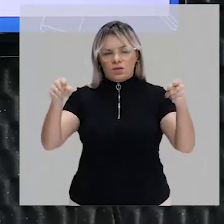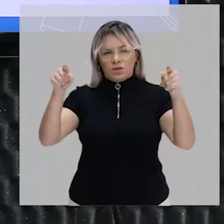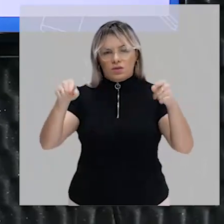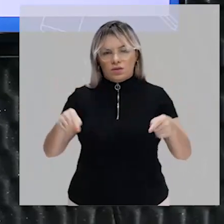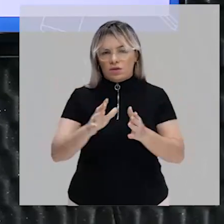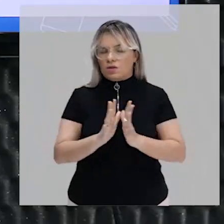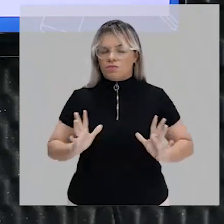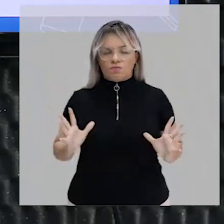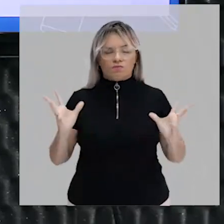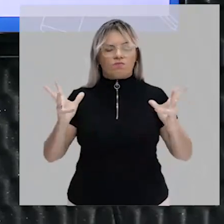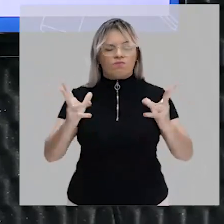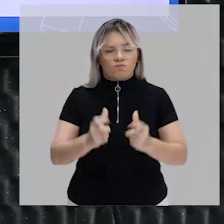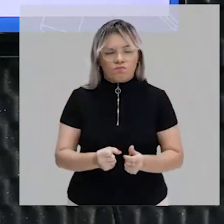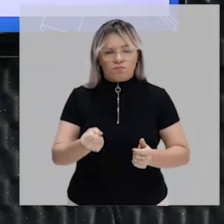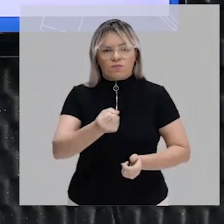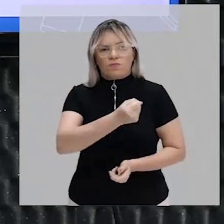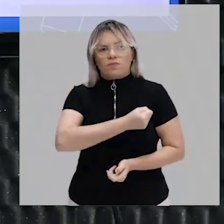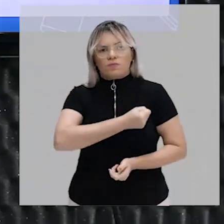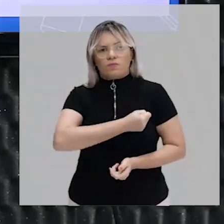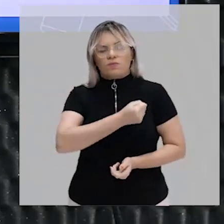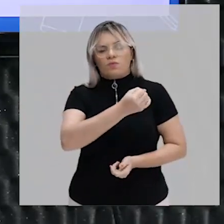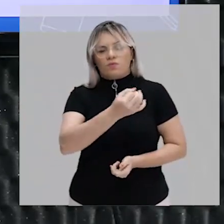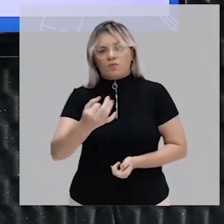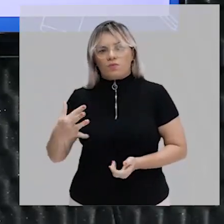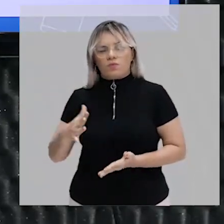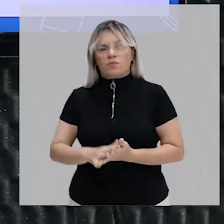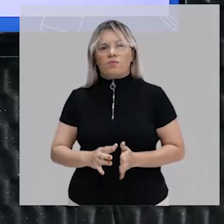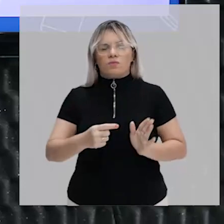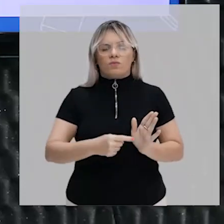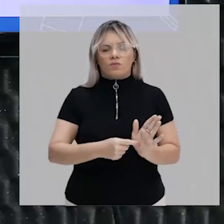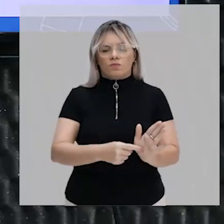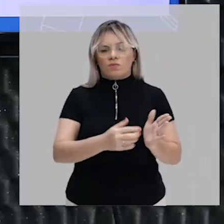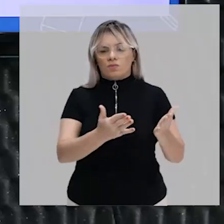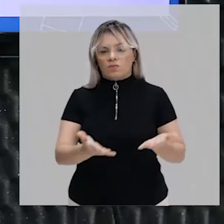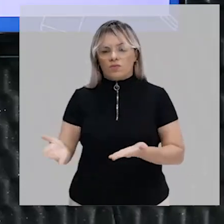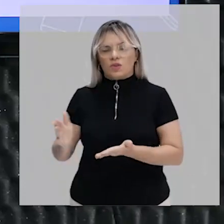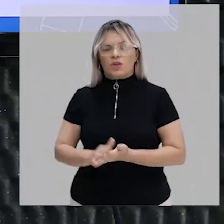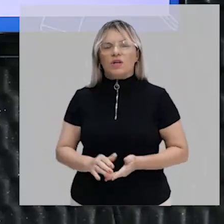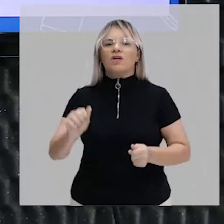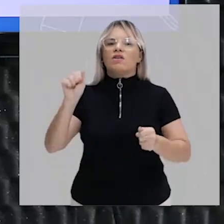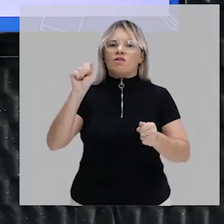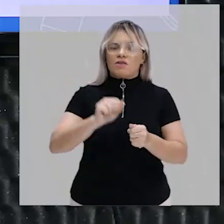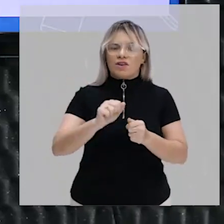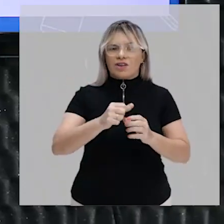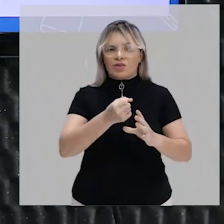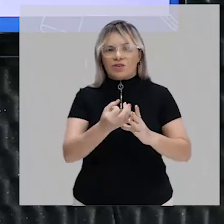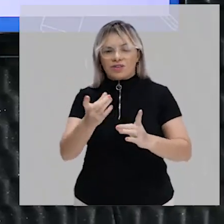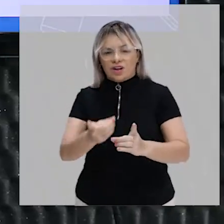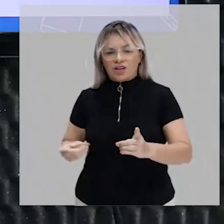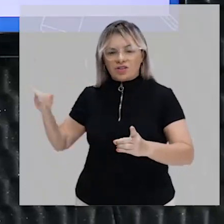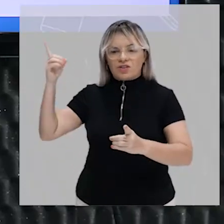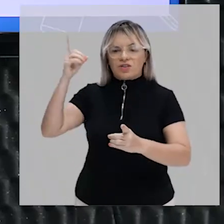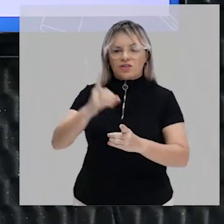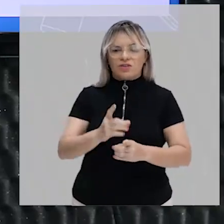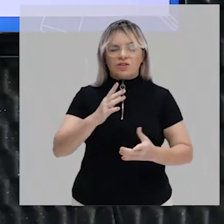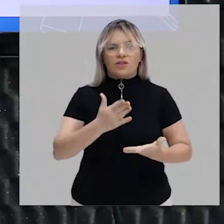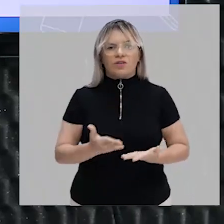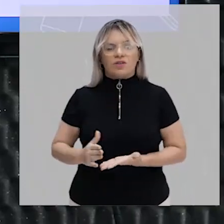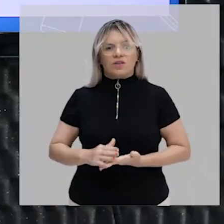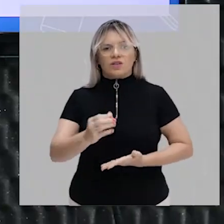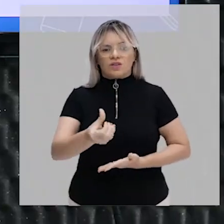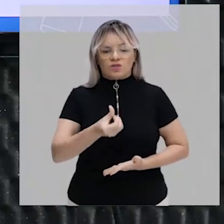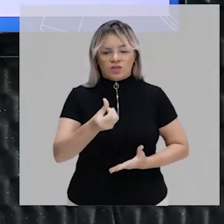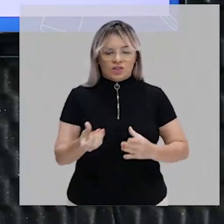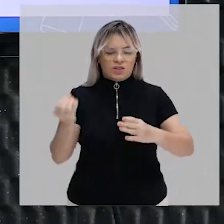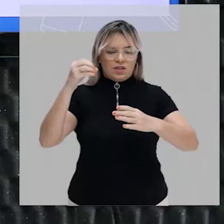esses elementos aqui, pelos elementos que eu mencionei, satisfaz justamente a quantidade que nós encontramos, tá bom? Vamos